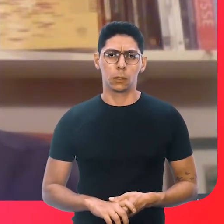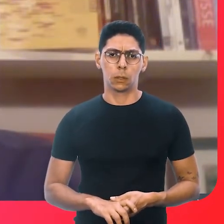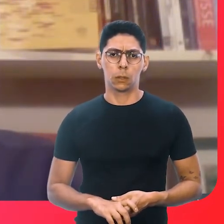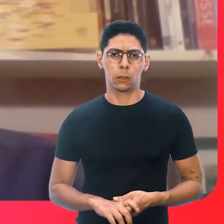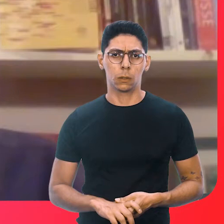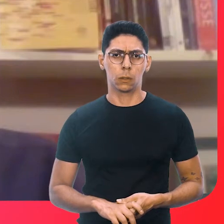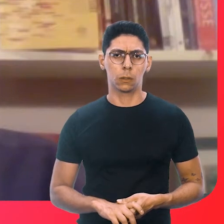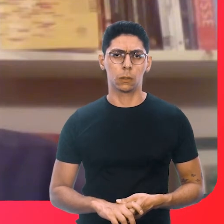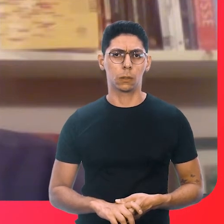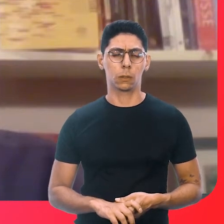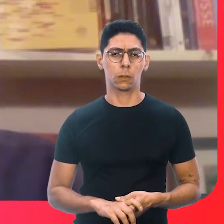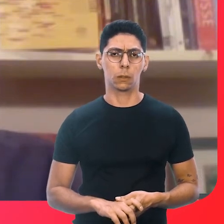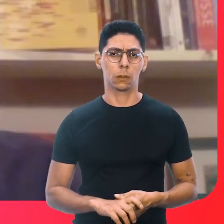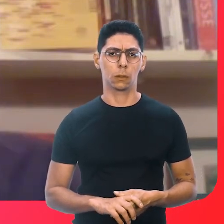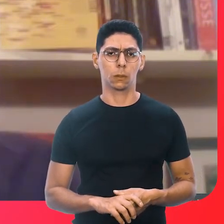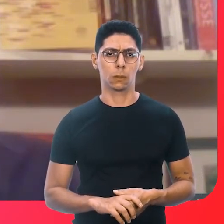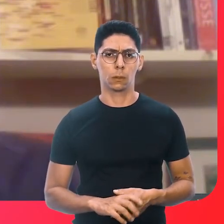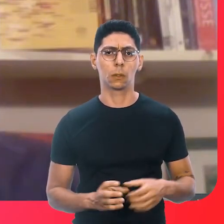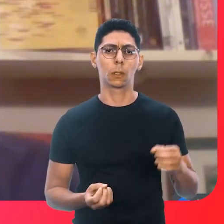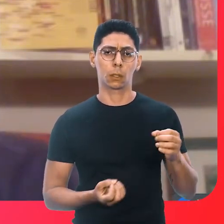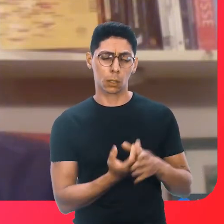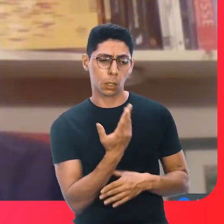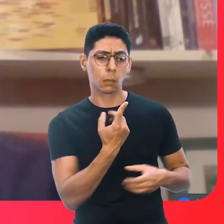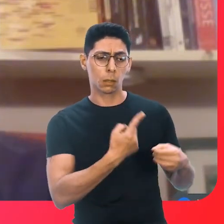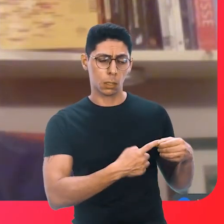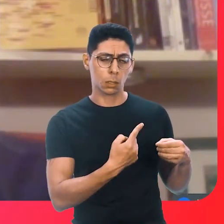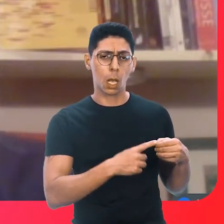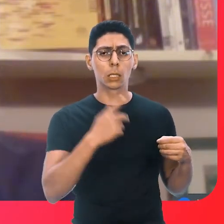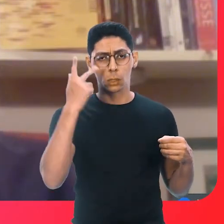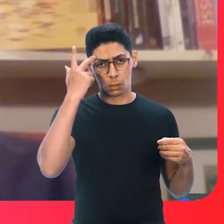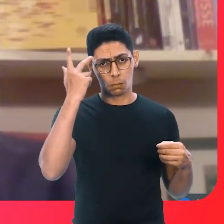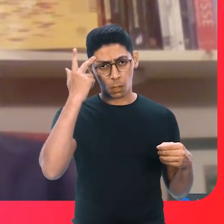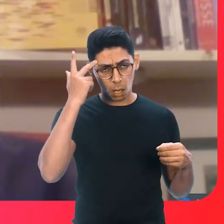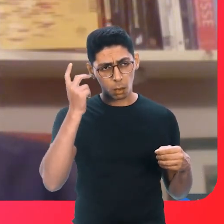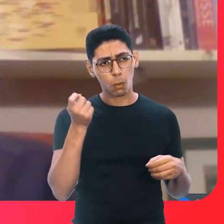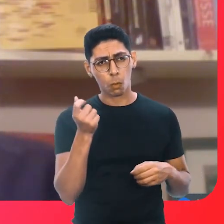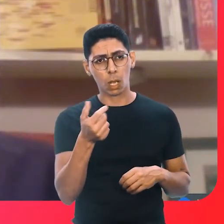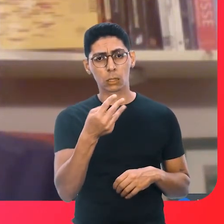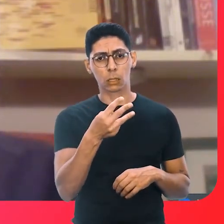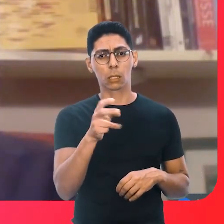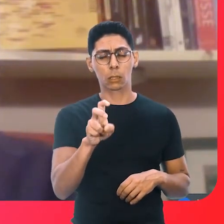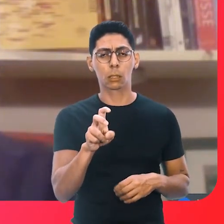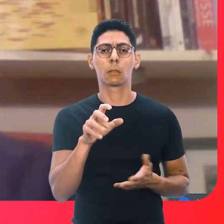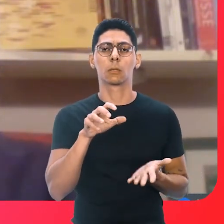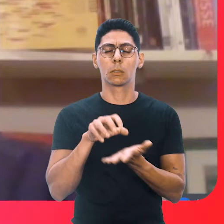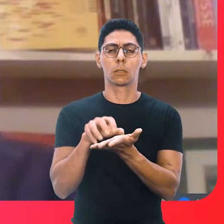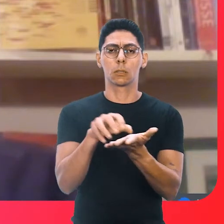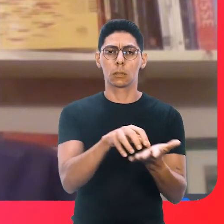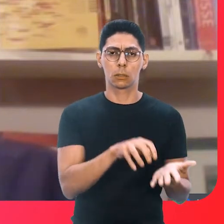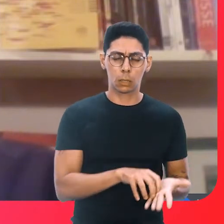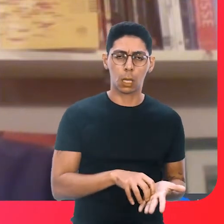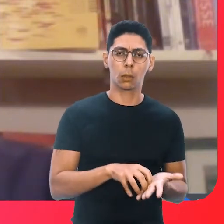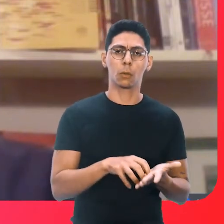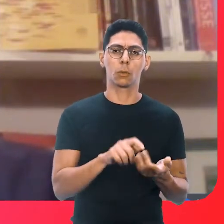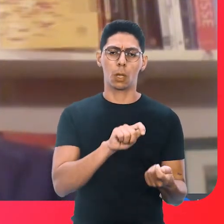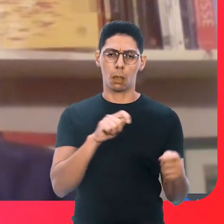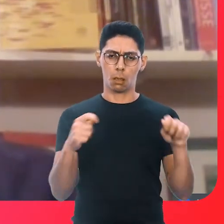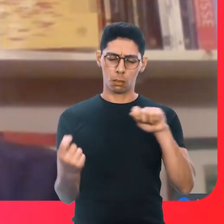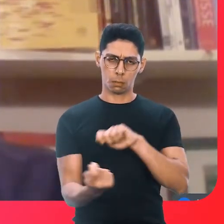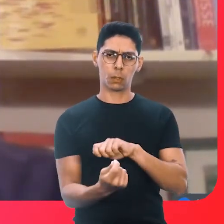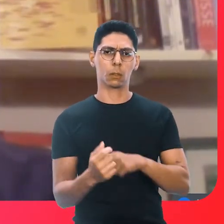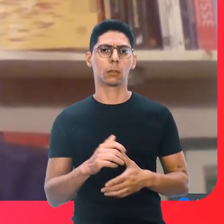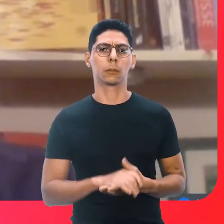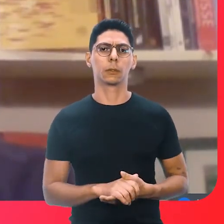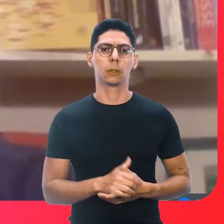instalar aqui na cidade de São Paulo quase 35 centros especializados de reabilitação,